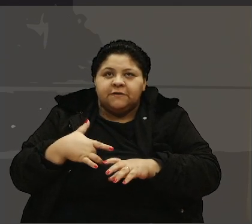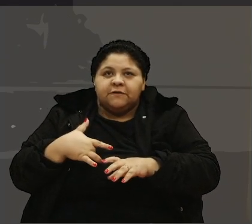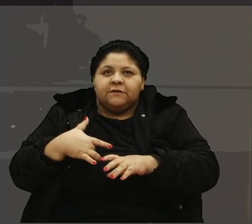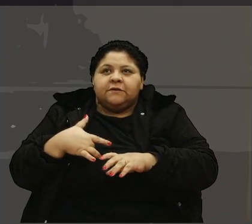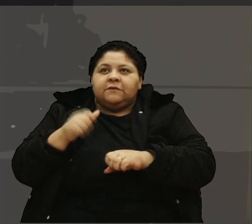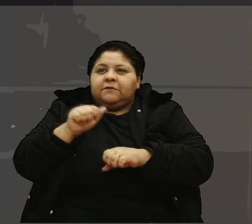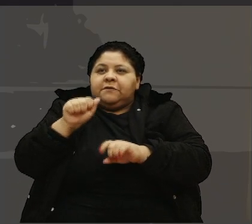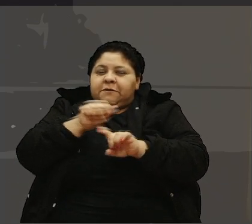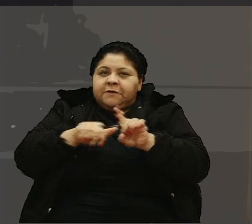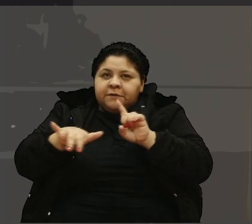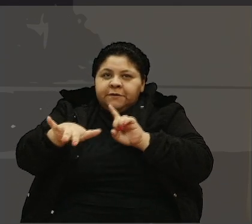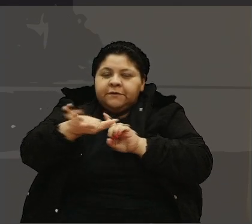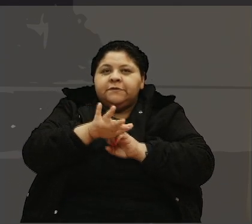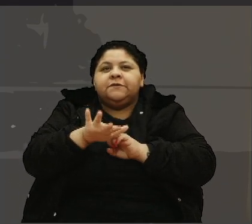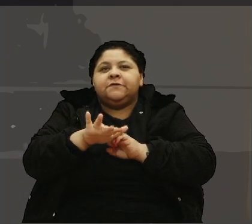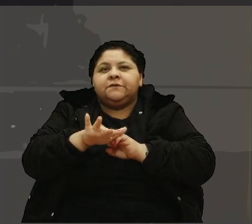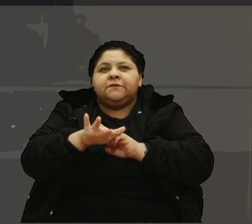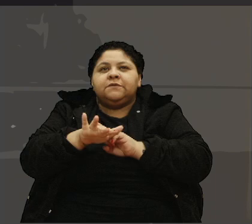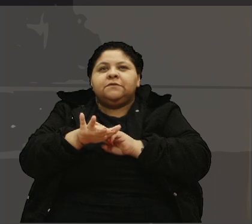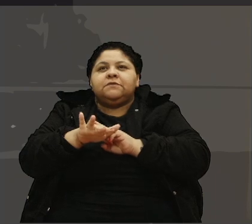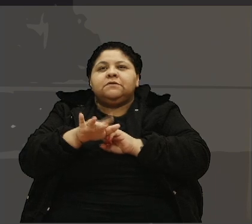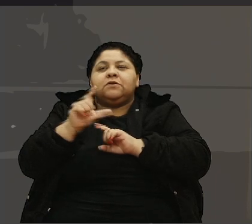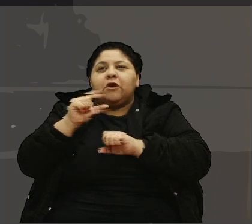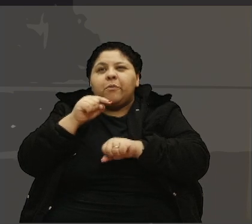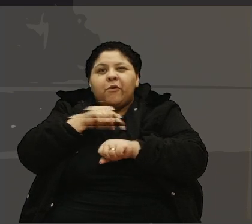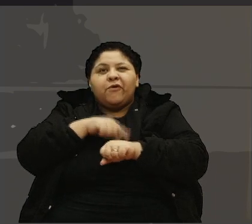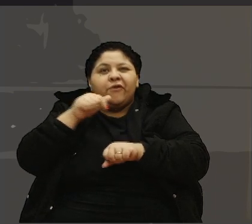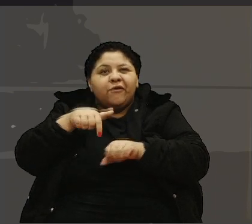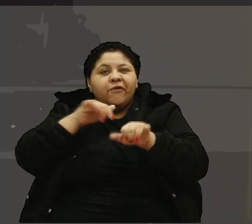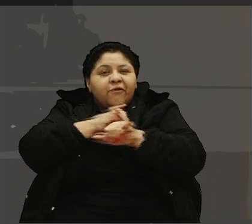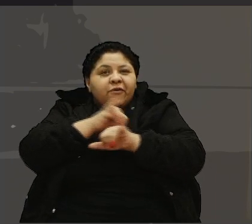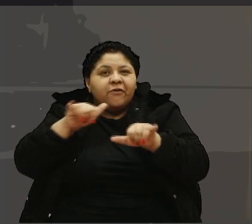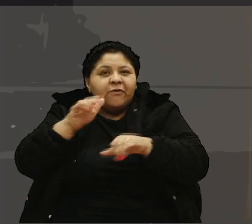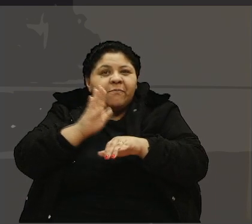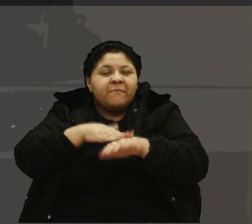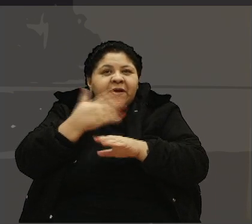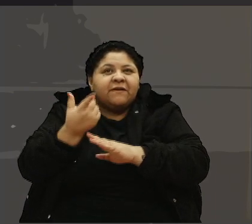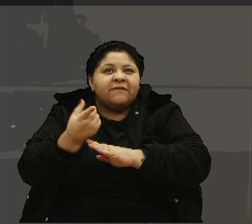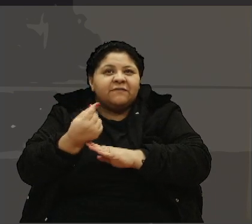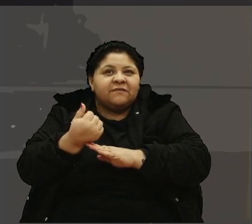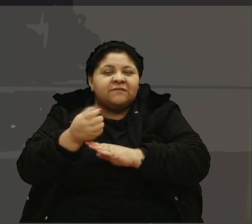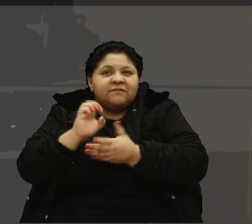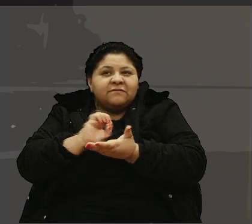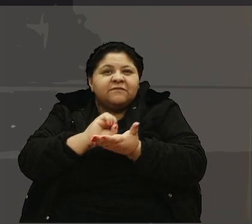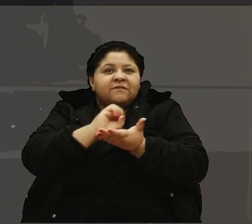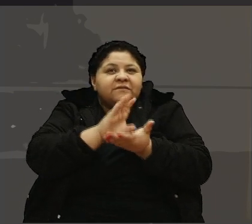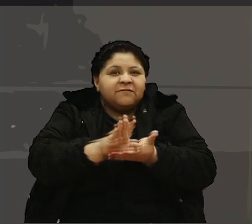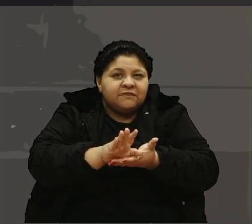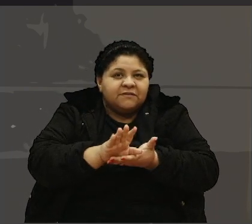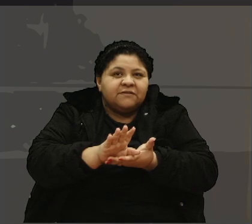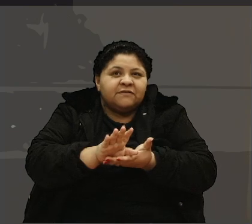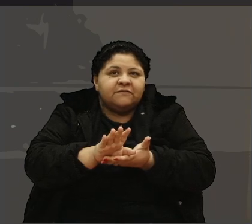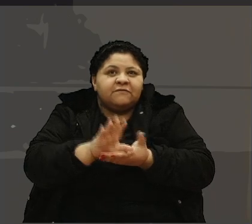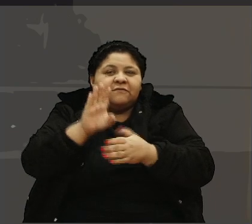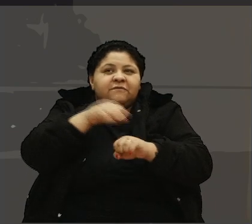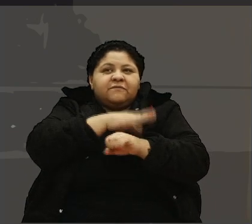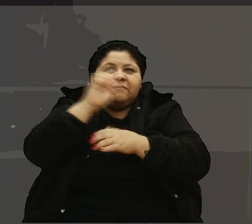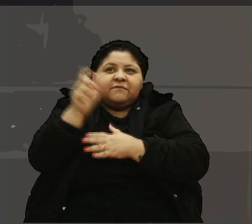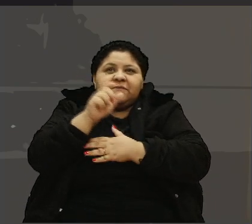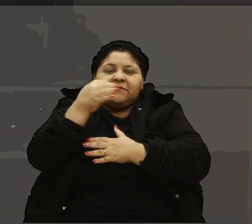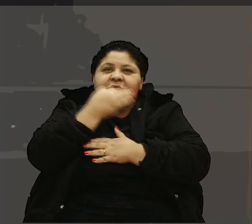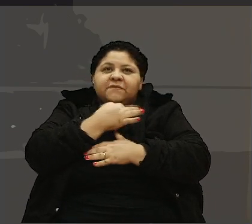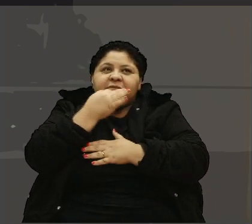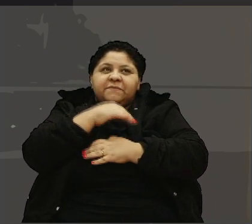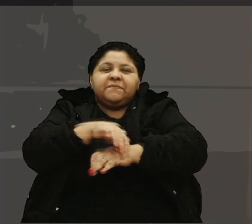assistência social, e em breve estarei aqui comunicando mais verbas que serão destinadas para a nossa Serra Gaúcha e Caxias